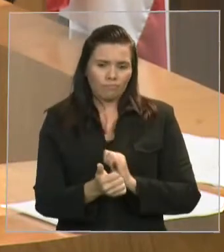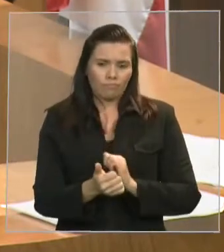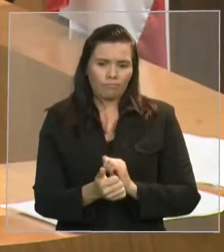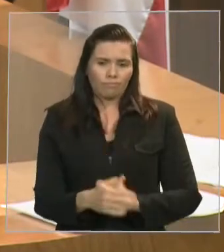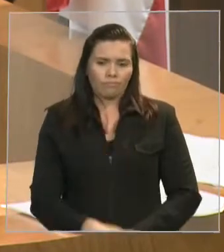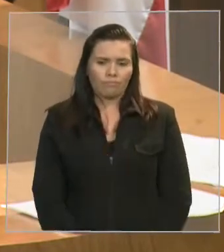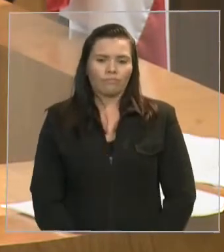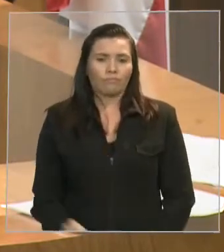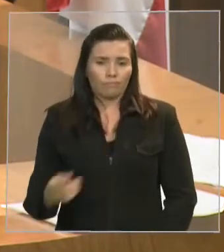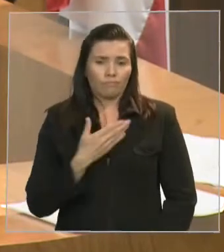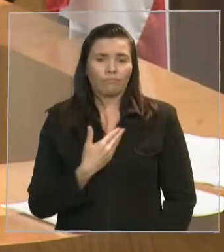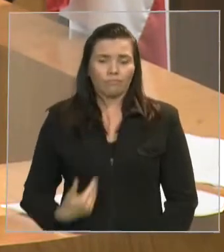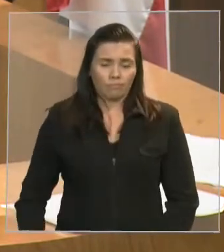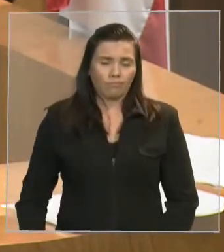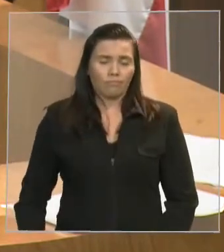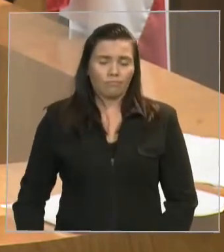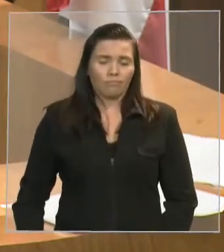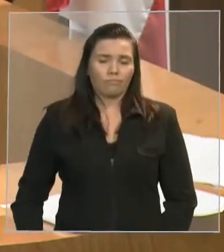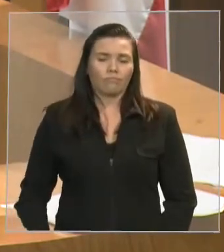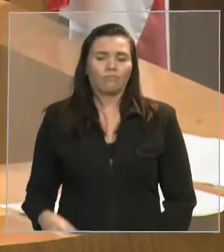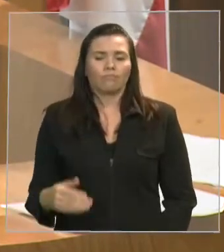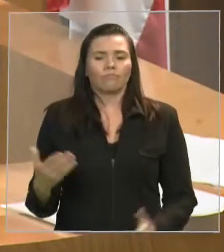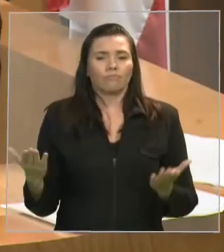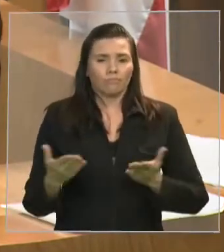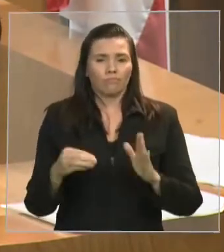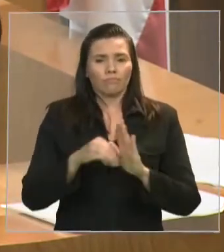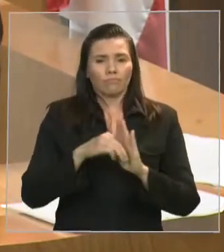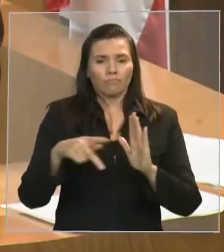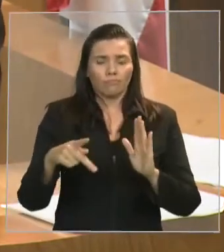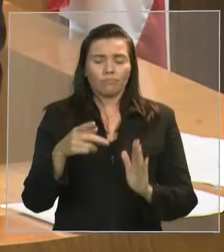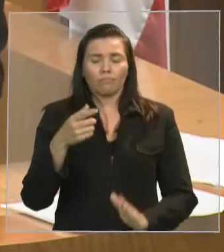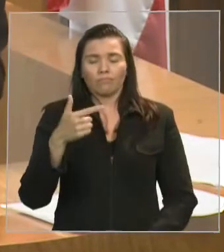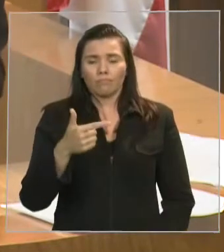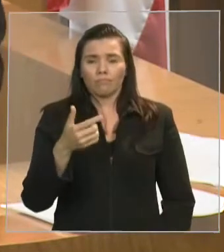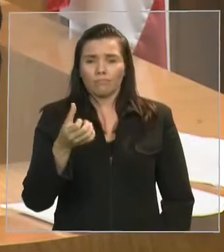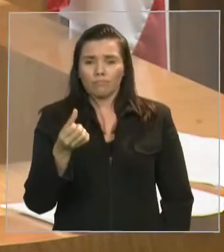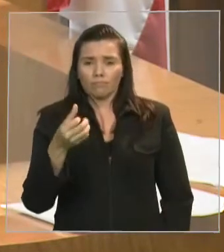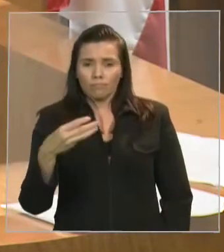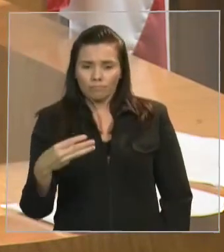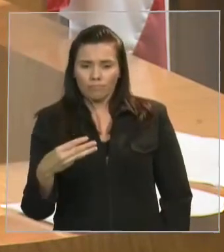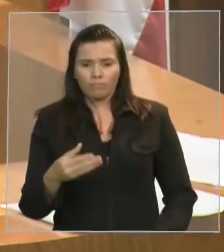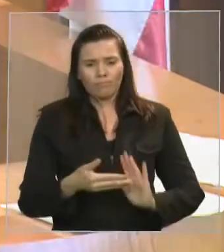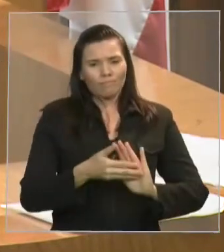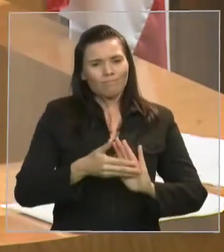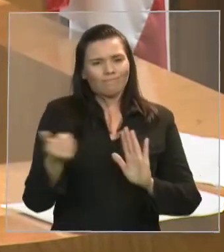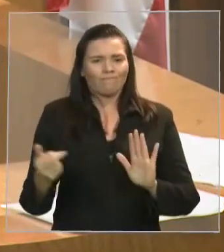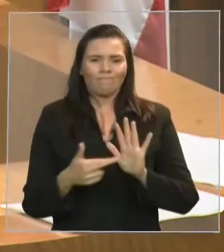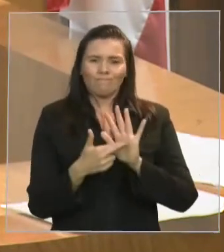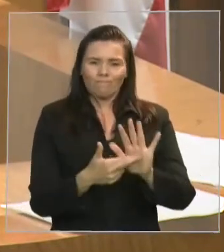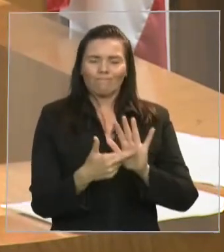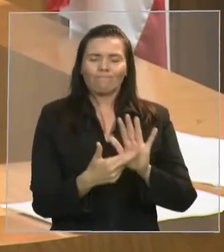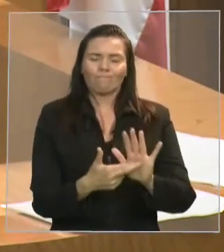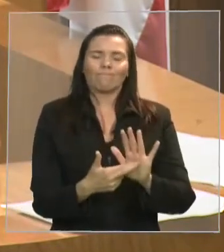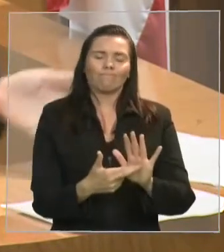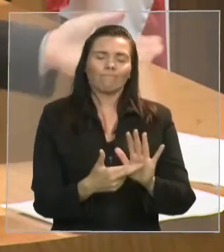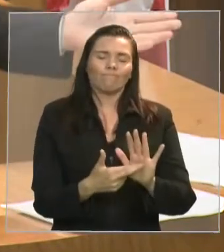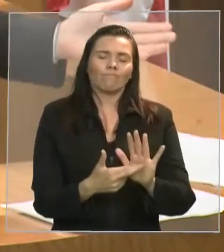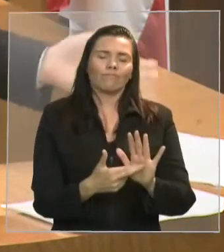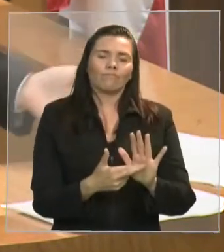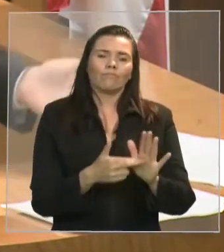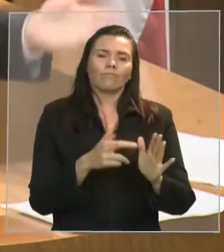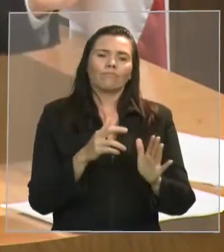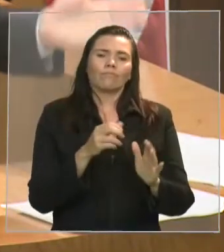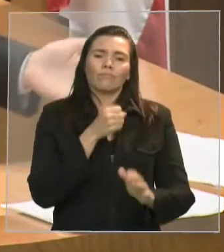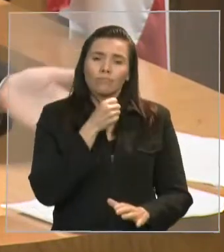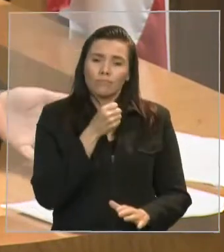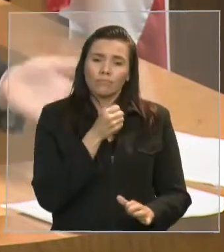governador do Estado com a medida provisória 263, retira o representante da imprensa esportiva. Senhores, o que é